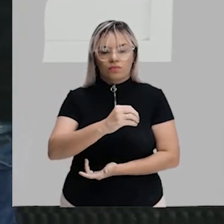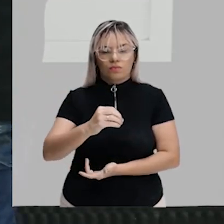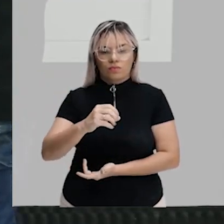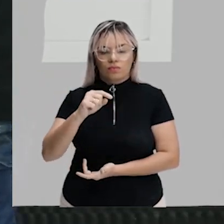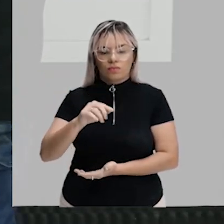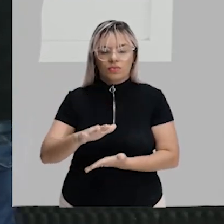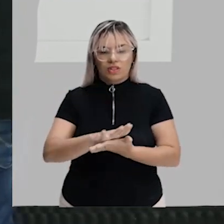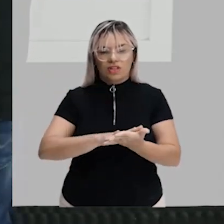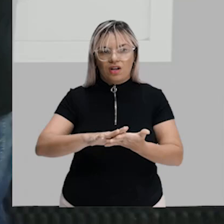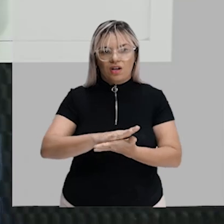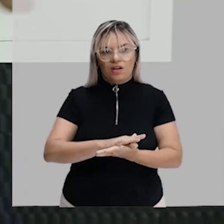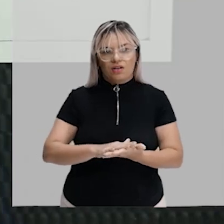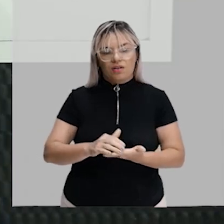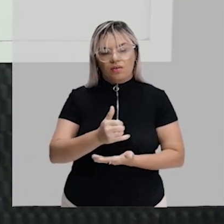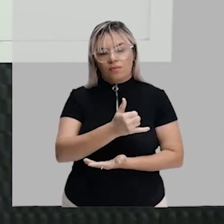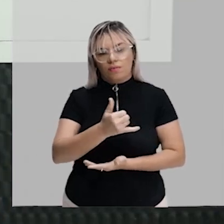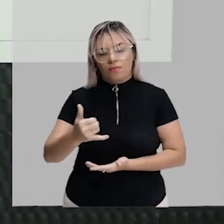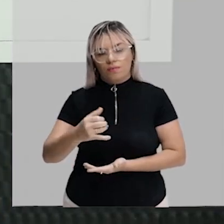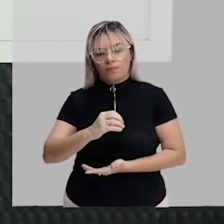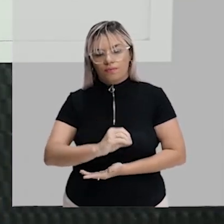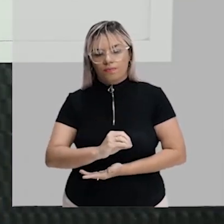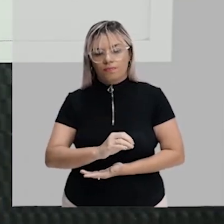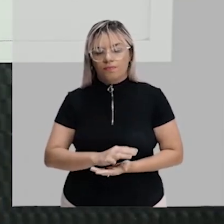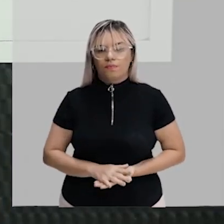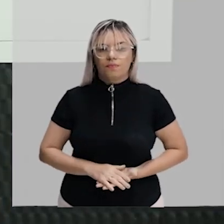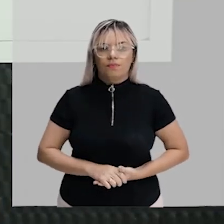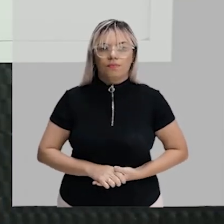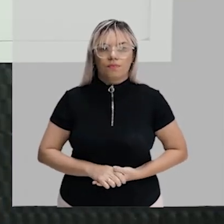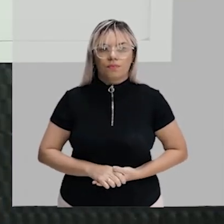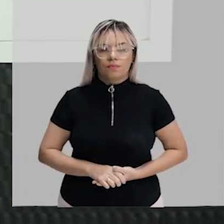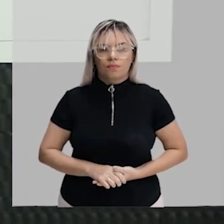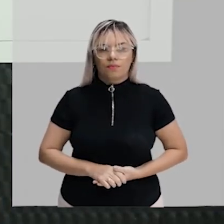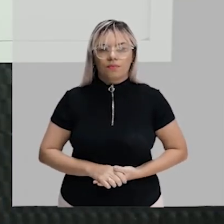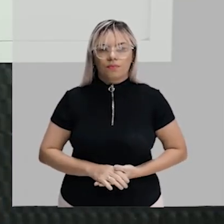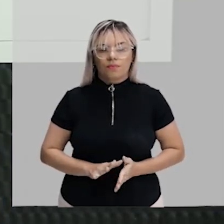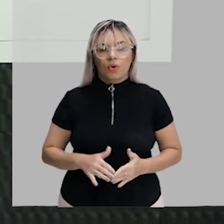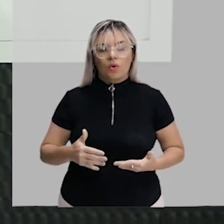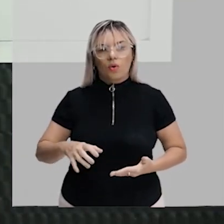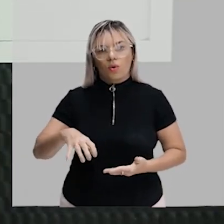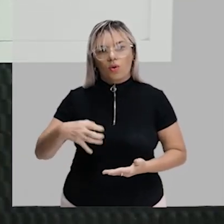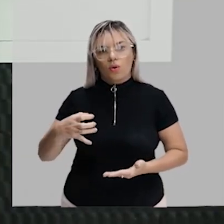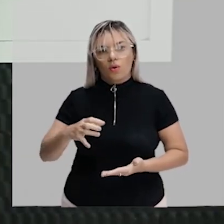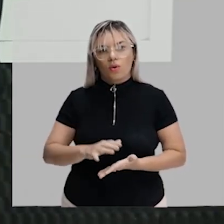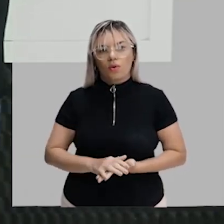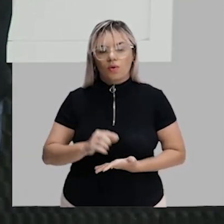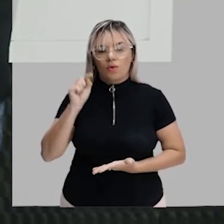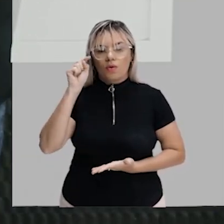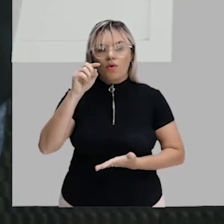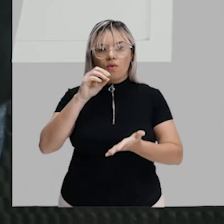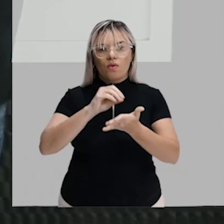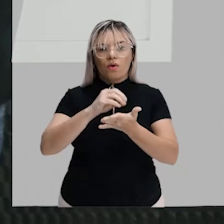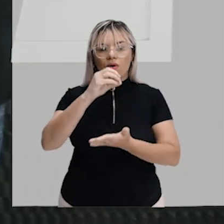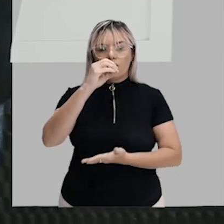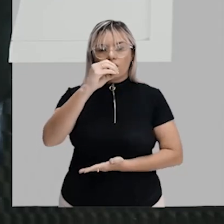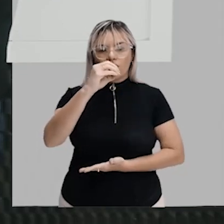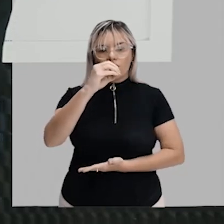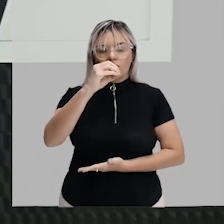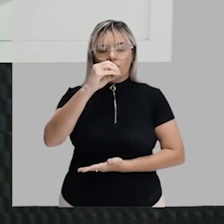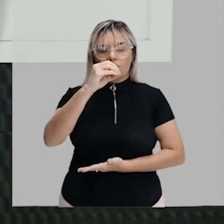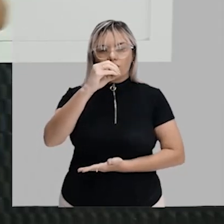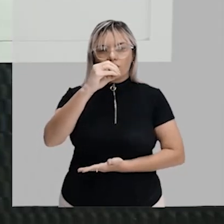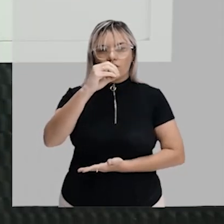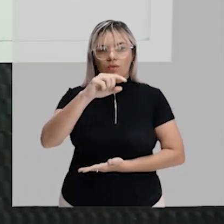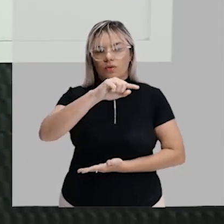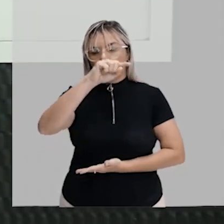120, nada. Beleza? Então, o que acontece? Sobrou um zero aqui, galera, eu acrescento aqui, ó.